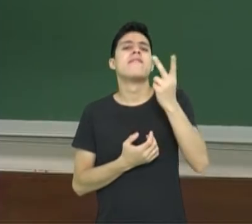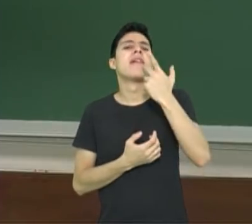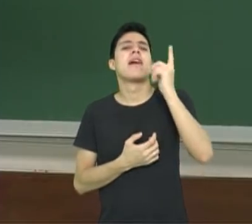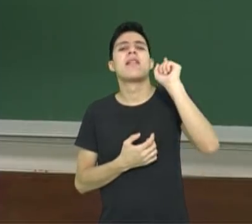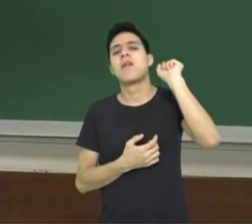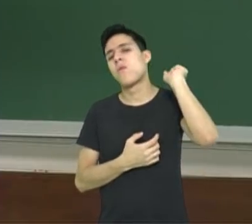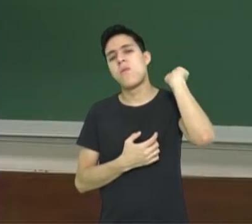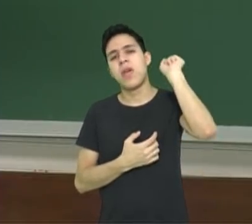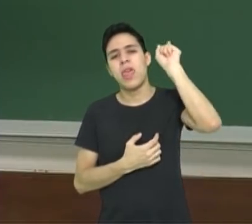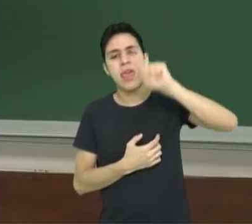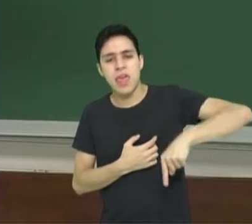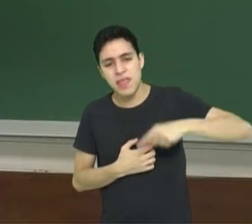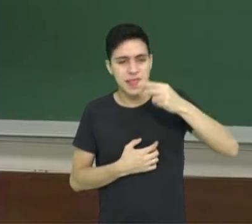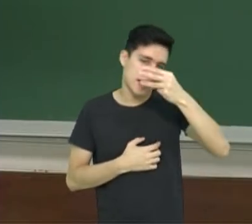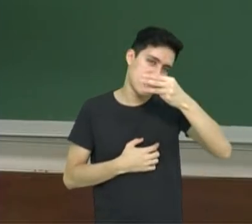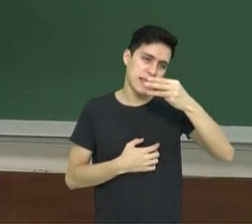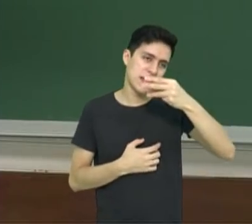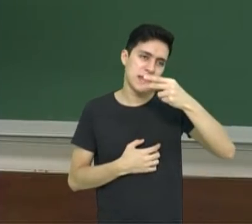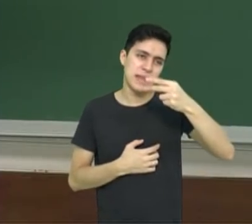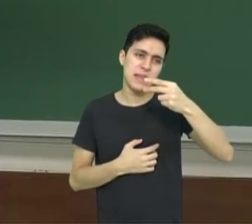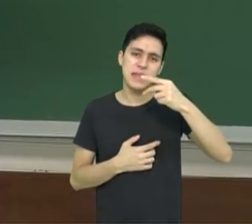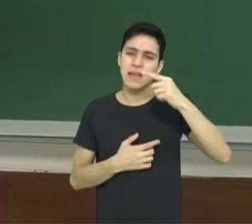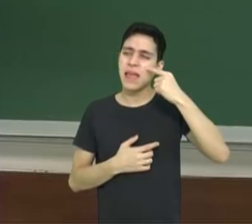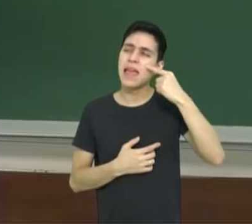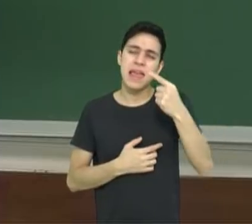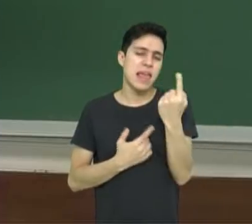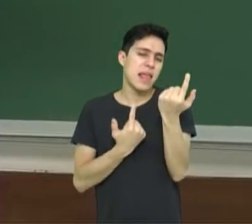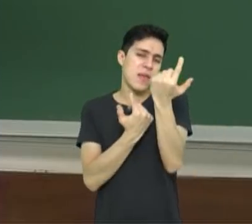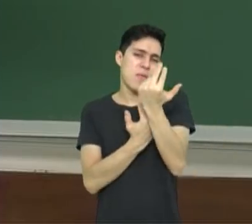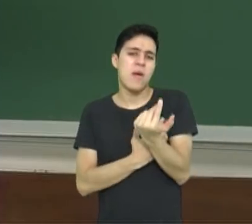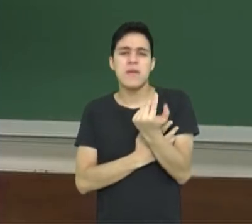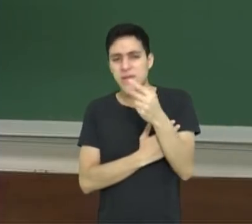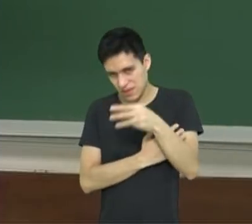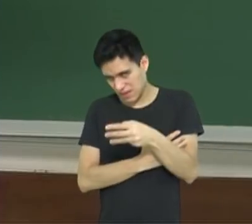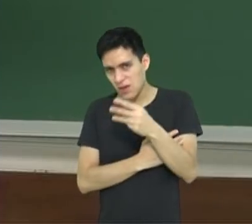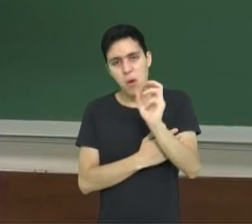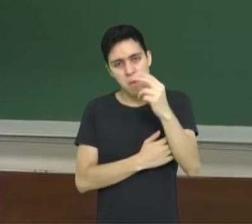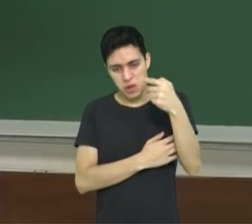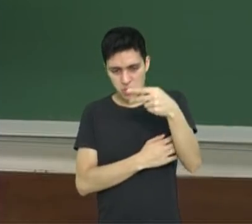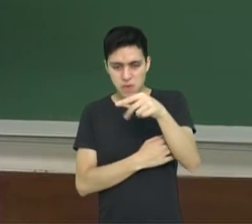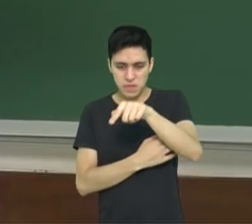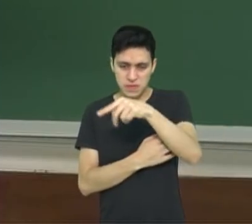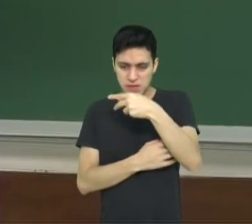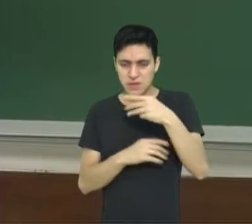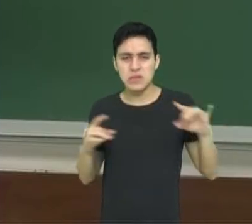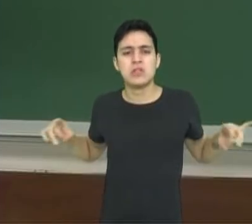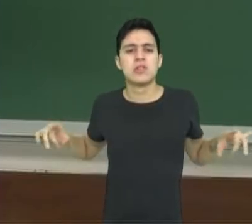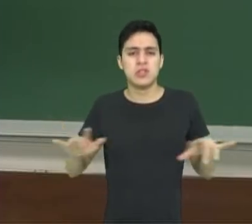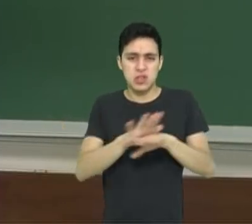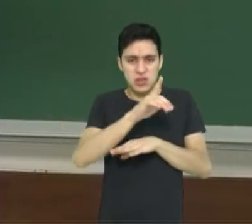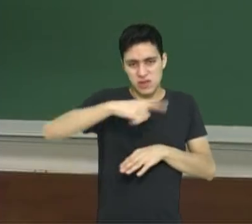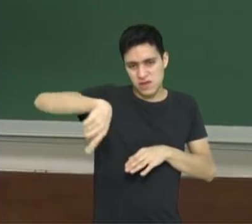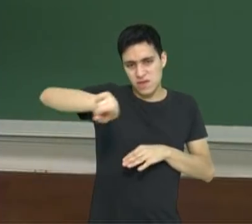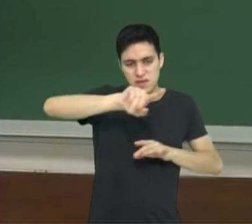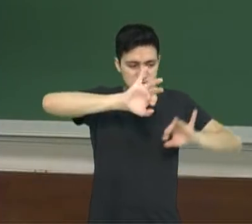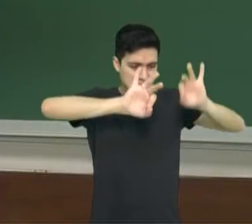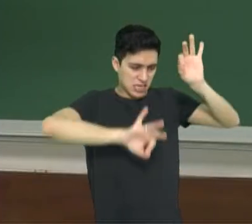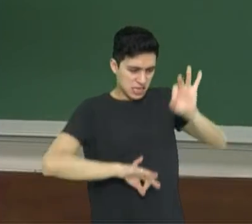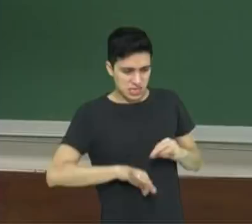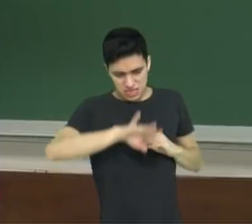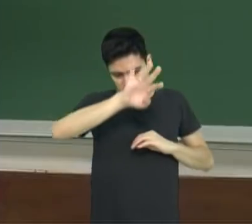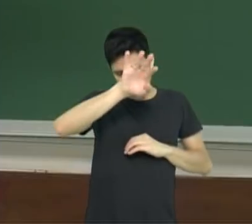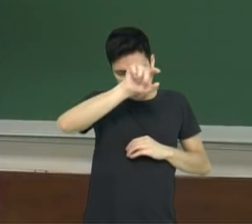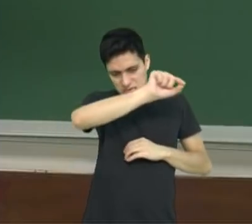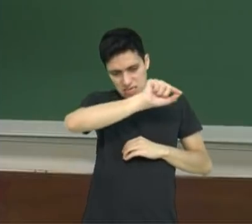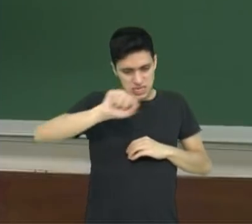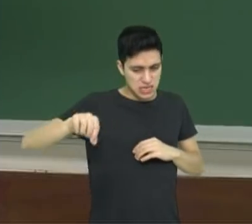é 3. É igual, né? Aqui usou a palavra igual para ficar mais fácil. É igual a 3. Pronto. Você tem um sistema que